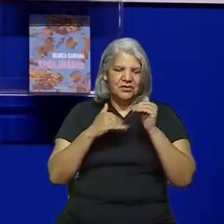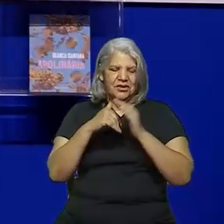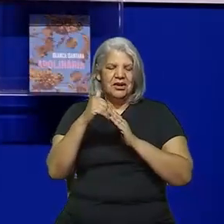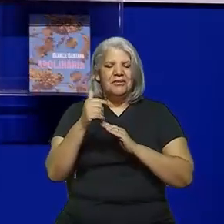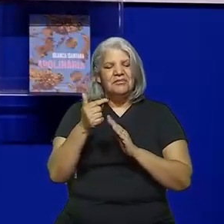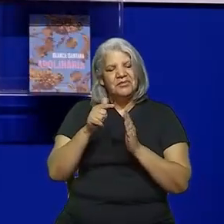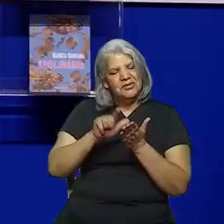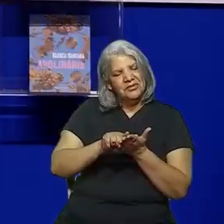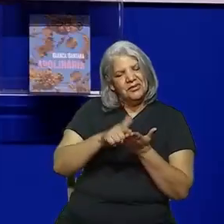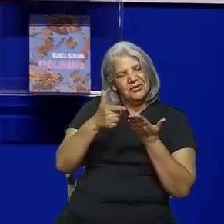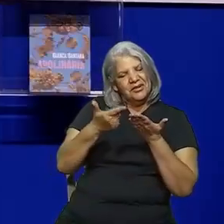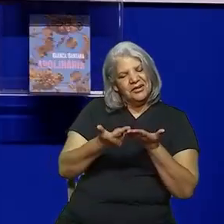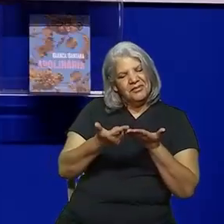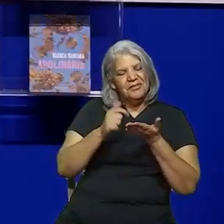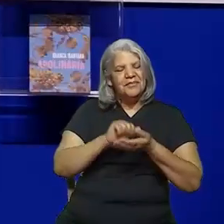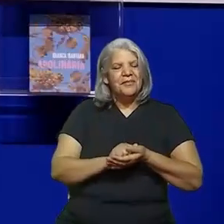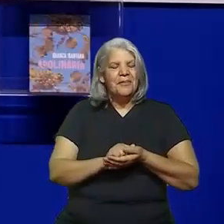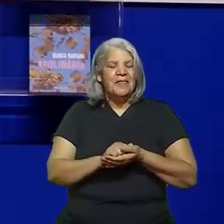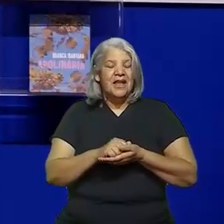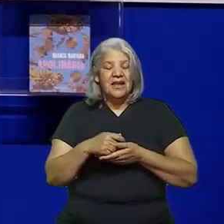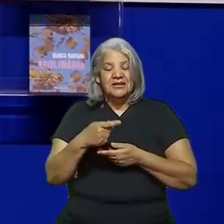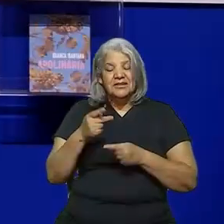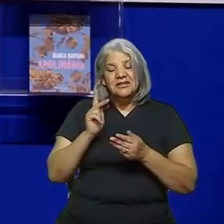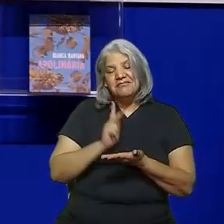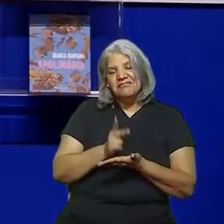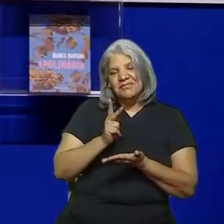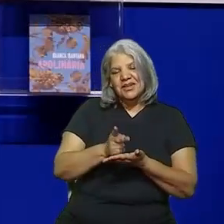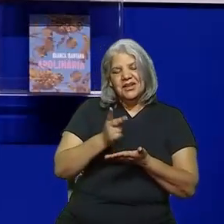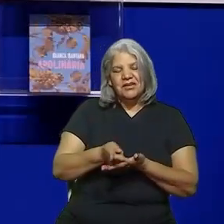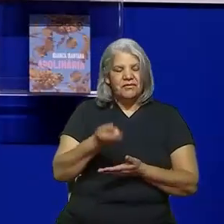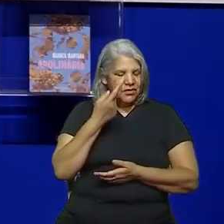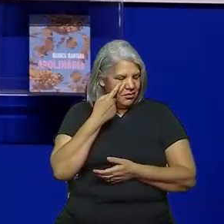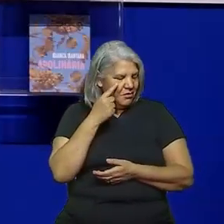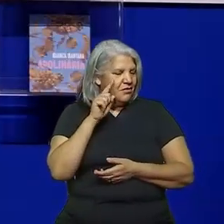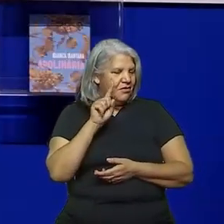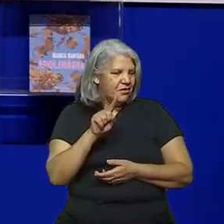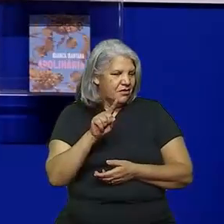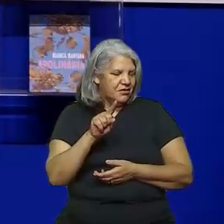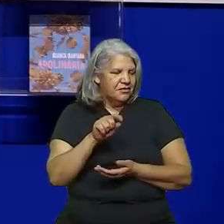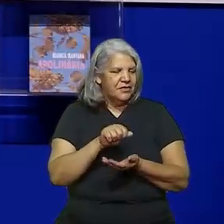que eu via uma coisa dessa, inclusive porque eu fui editora